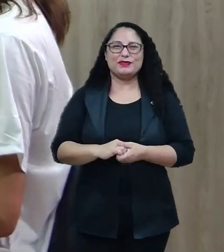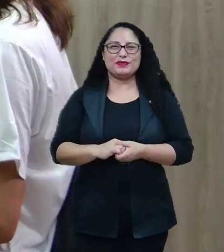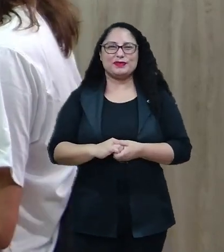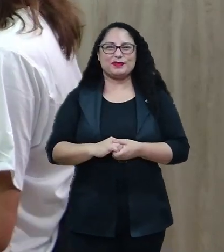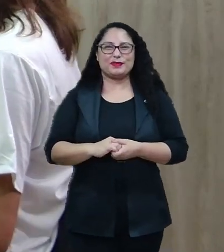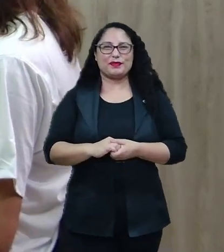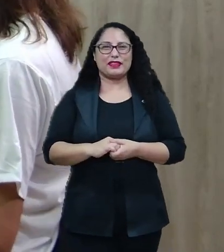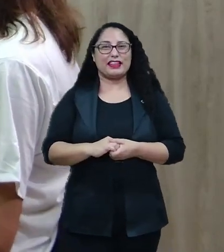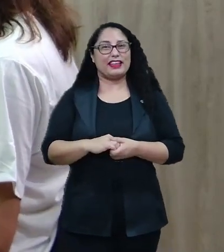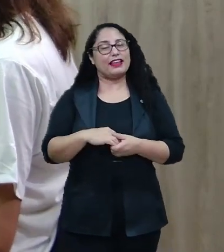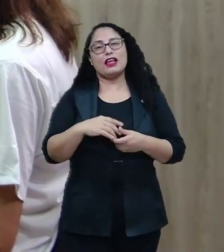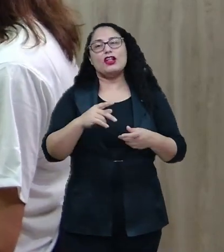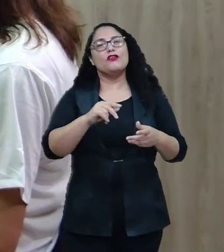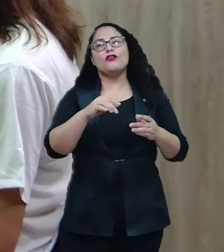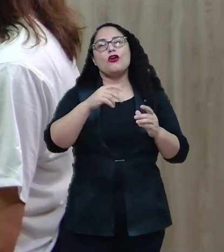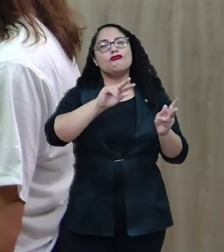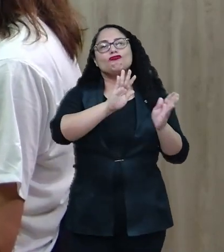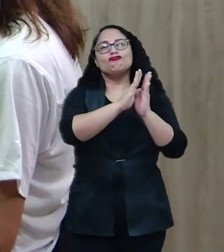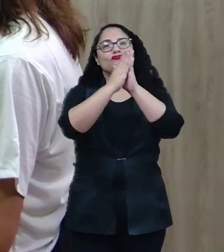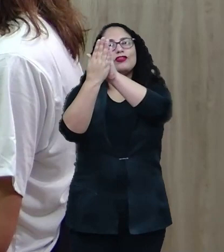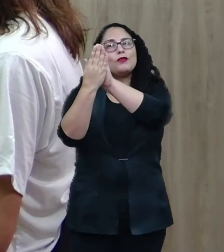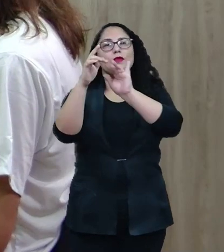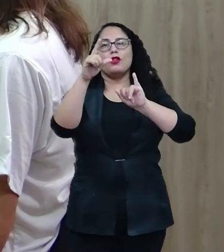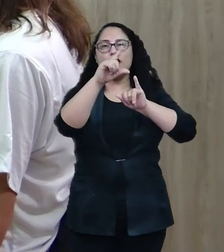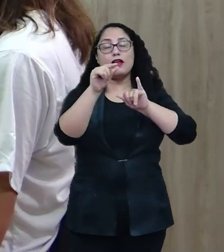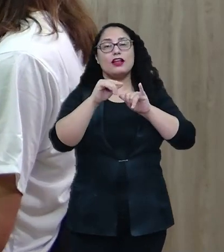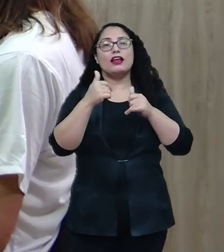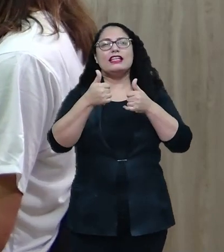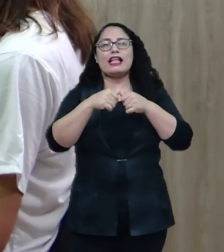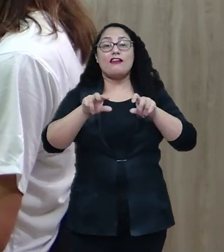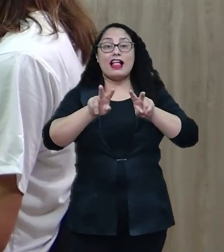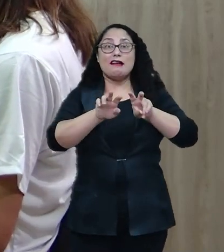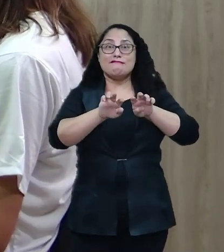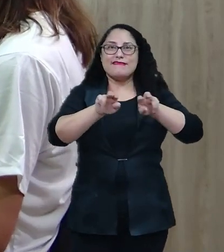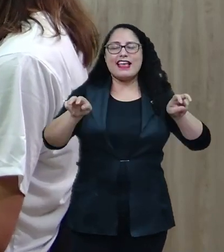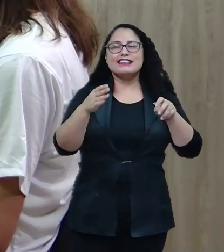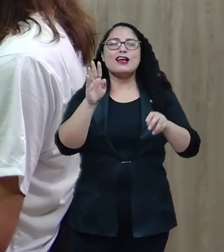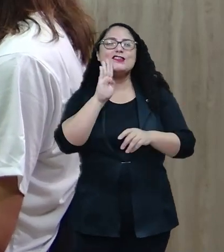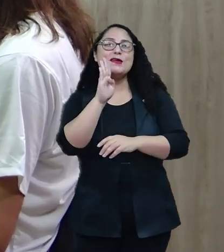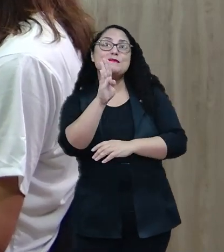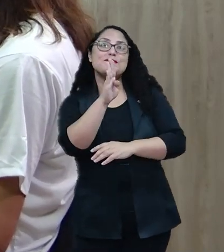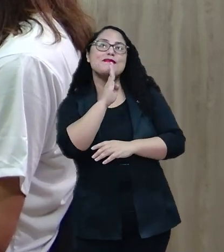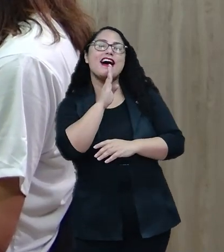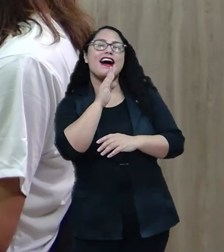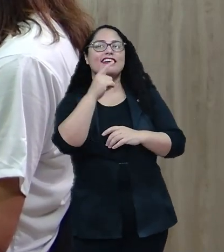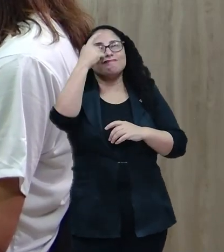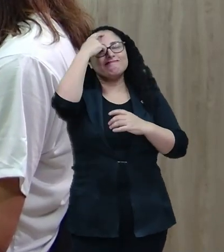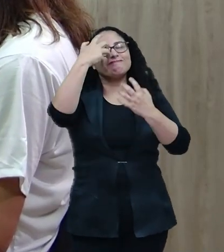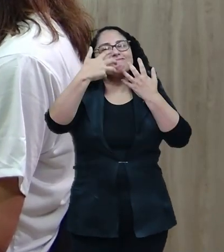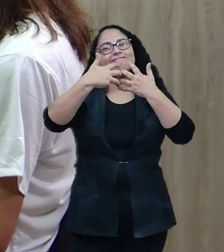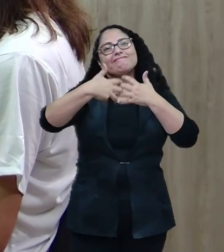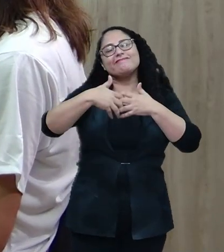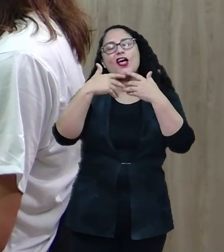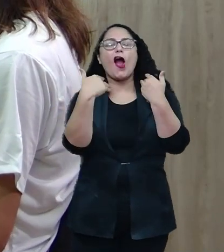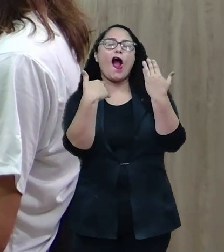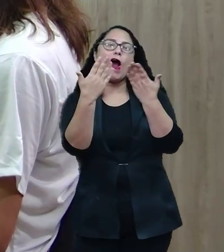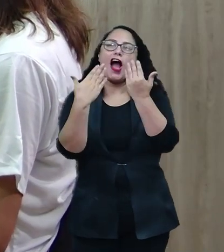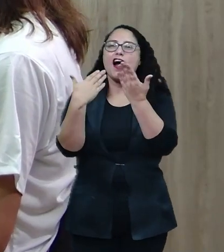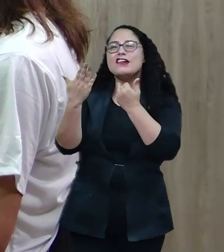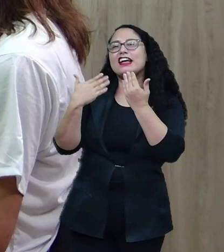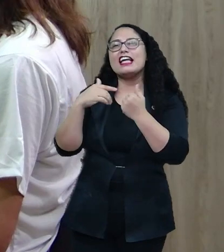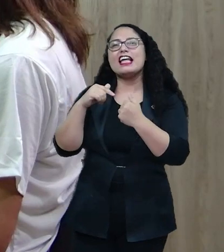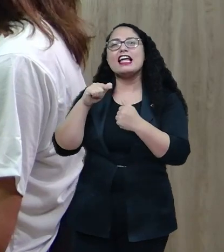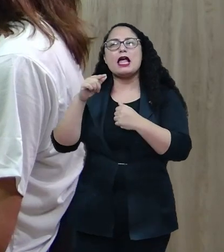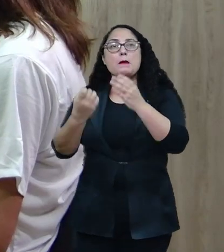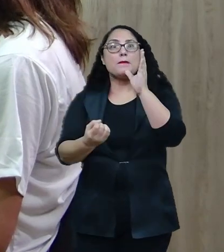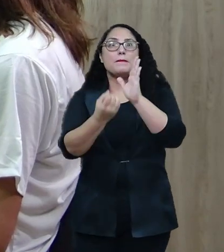que não foram pelo IF. A gente estava numa mesa de bar, né, Bruna? Conversando, refletindo que lá